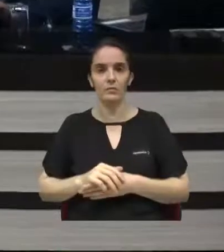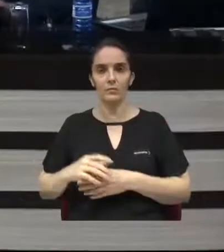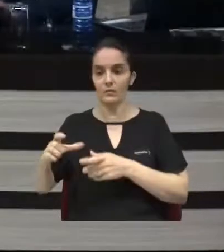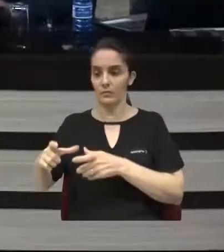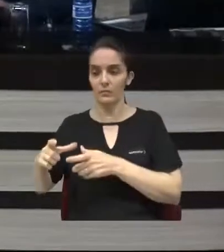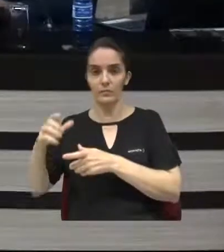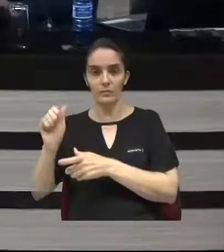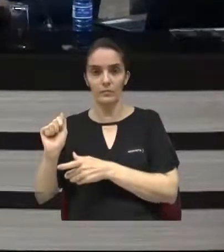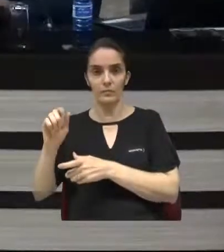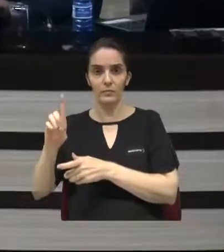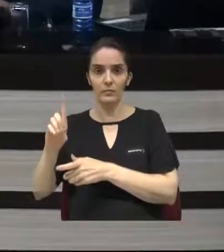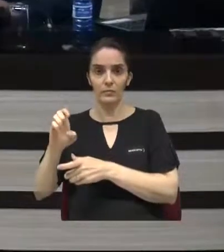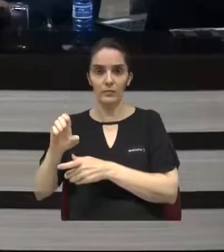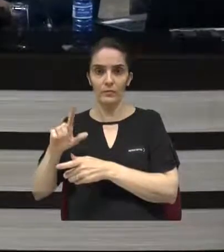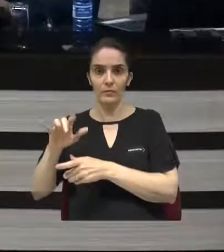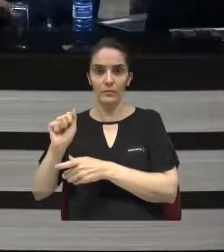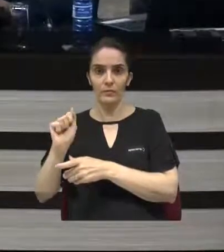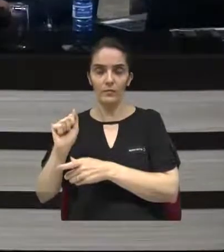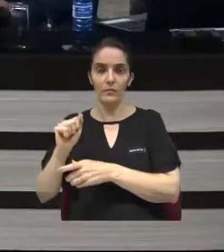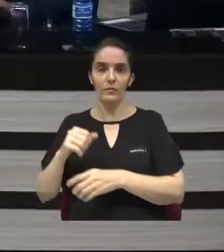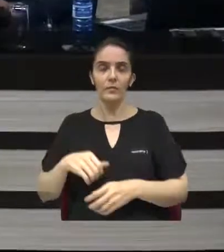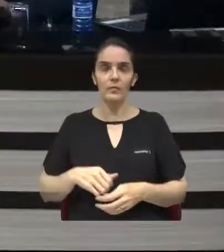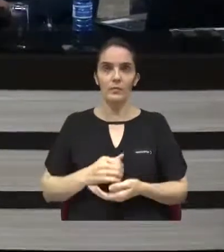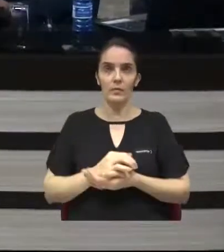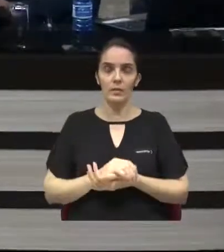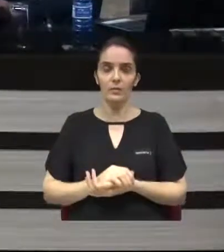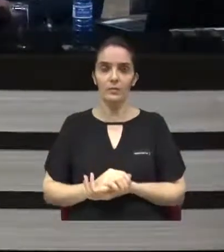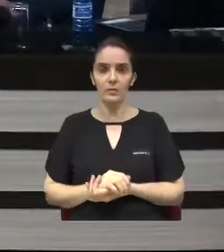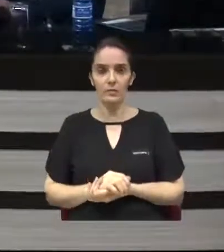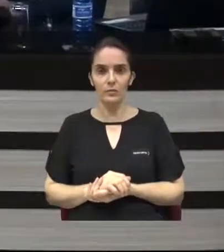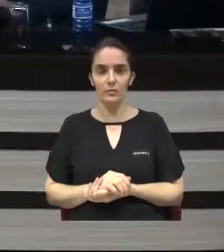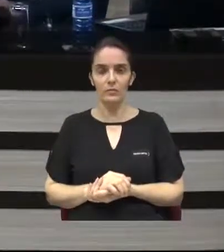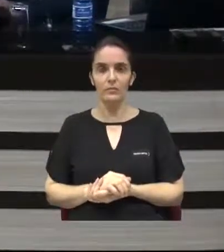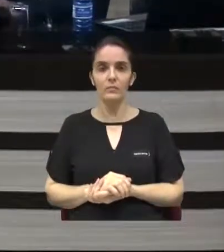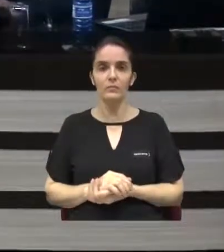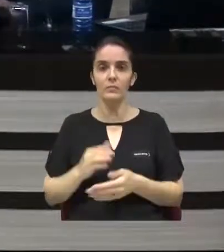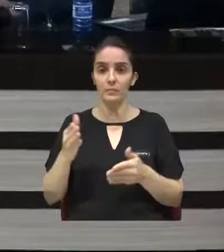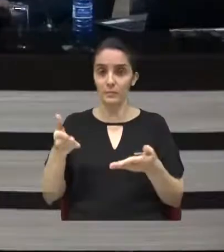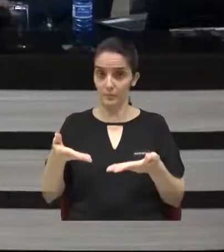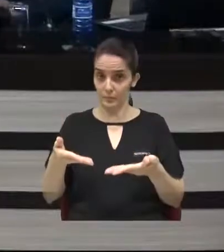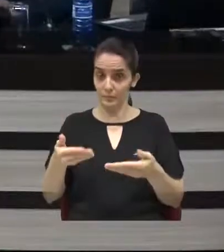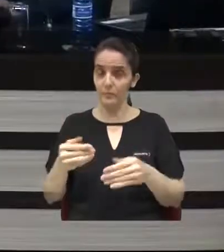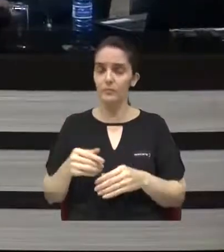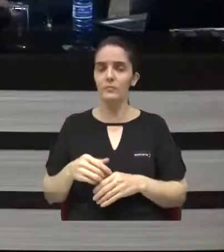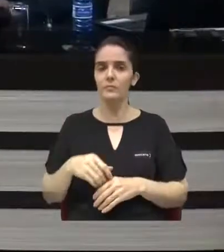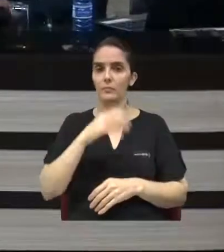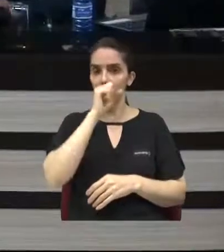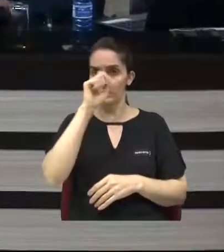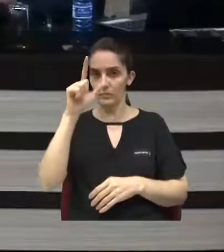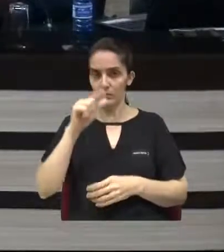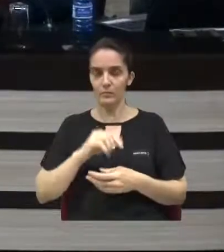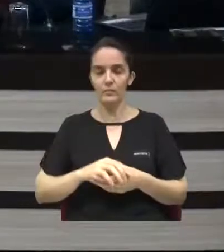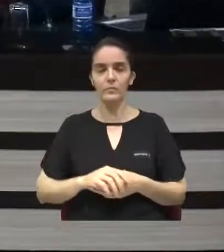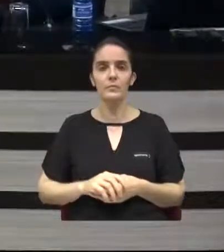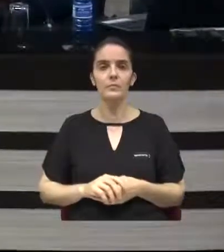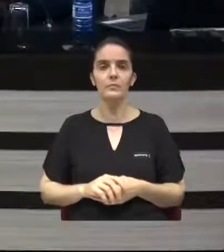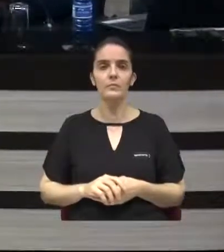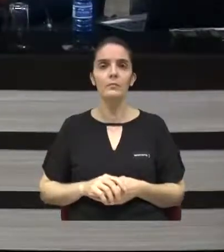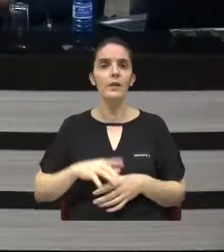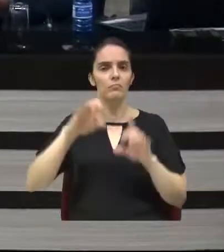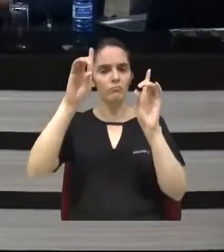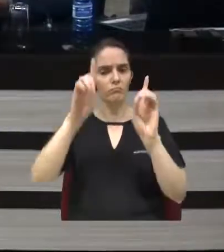Cavica Grota, CEP 13482-170, neste município de Limeira, no pleno gozo de seus